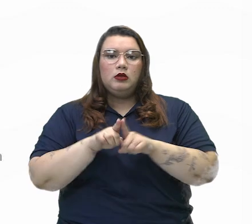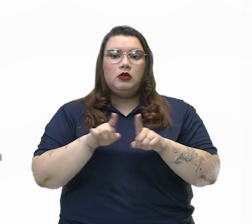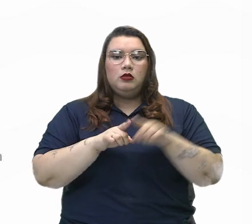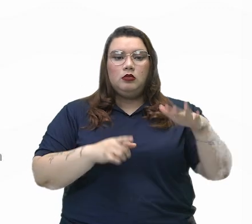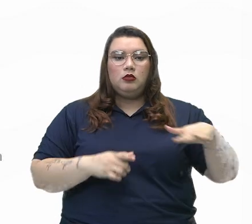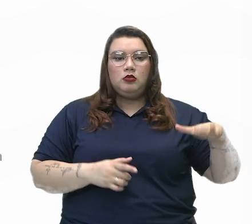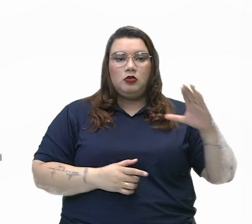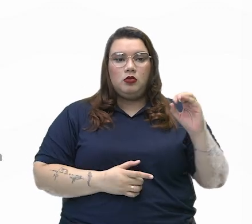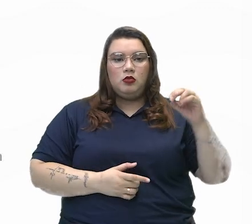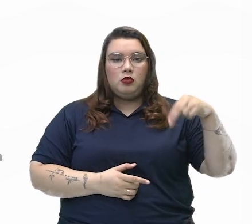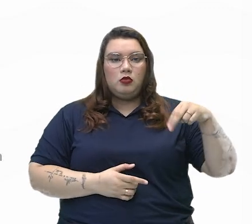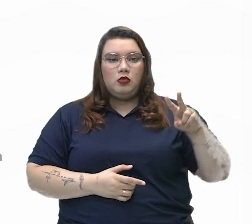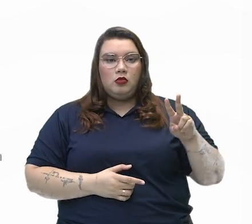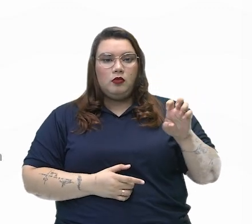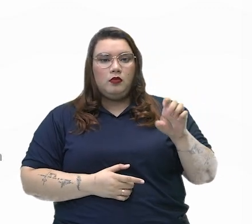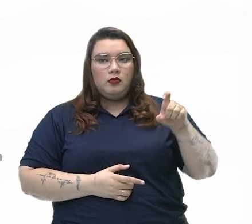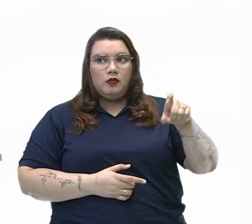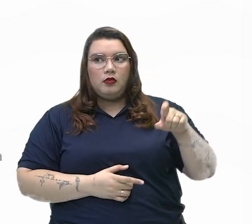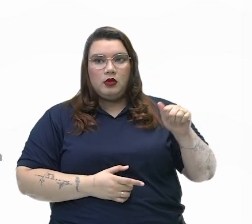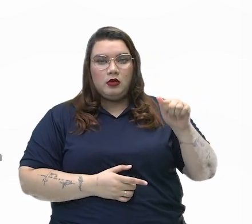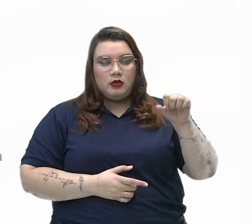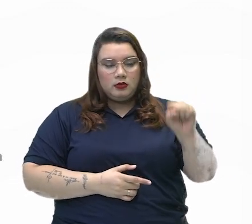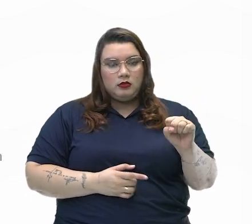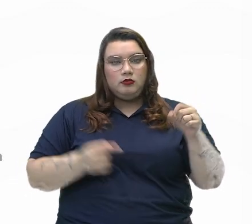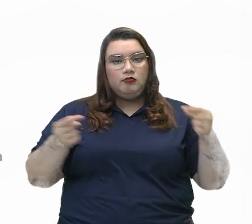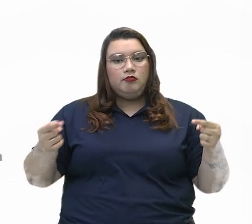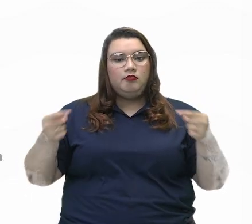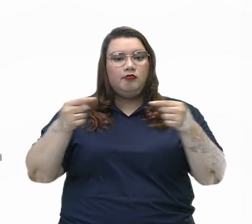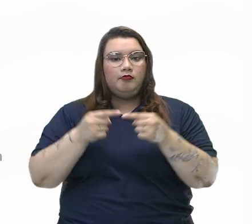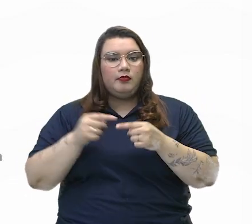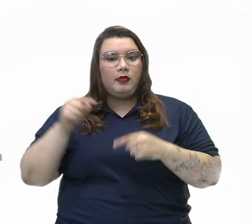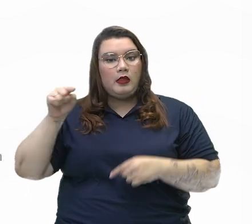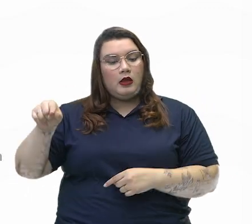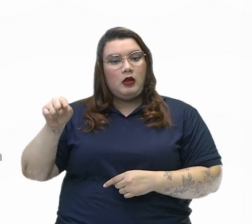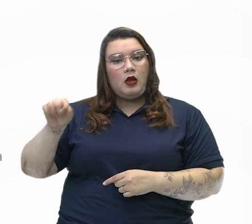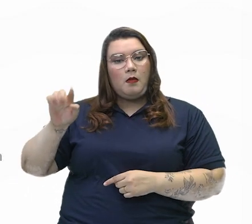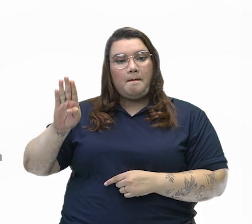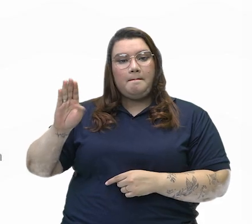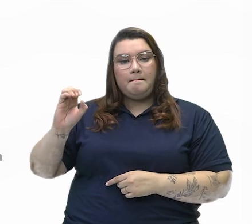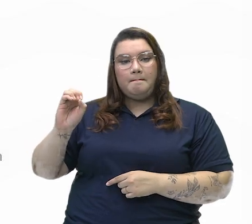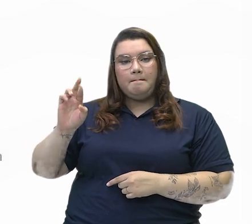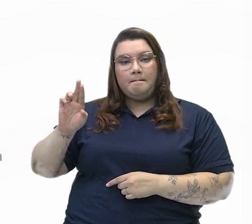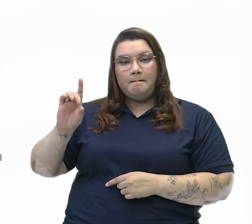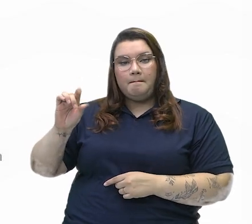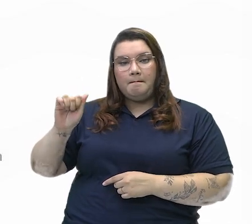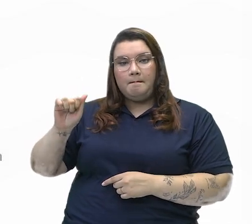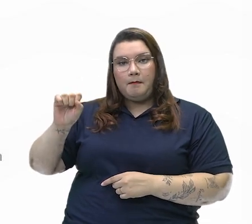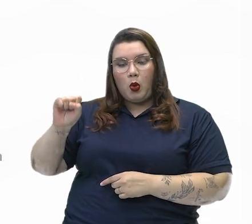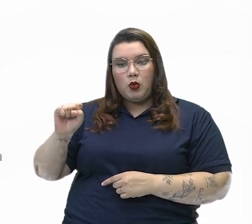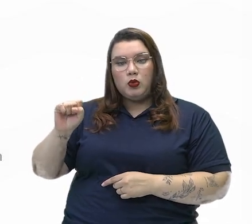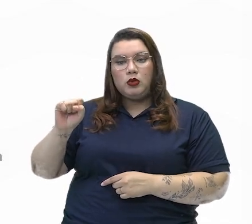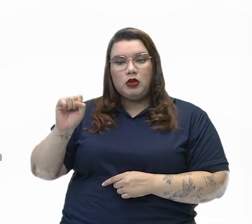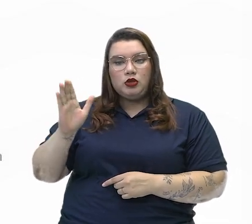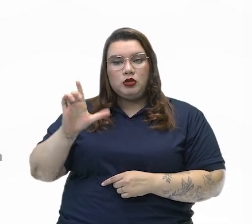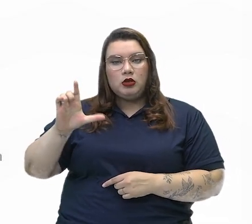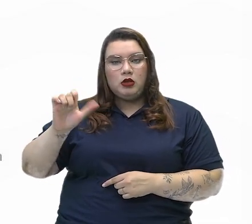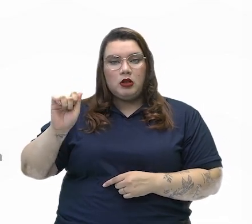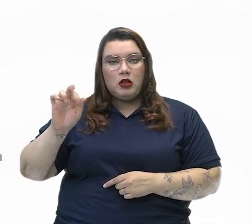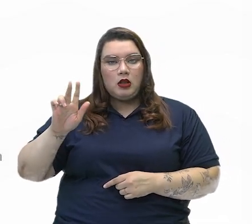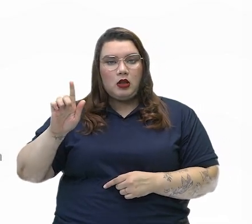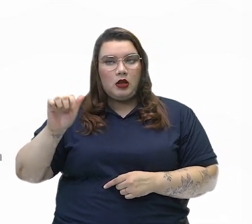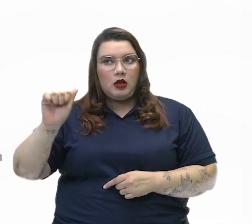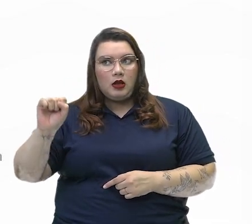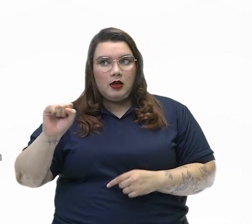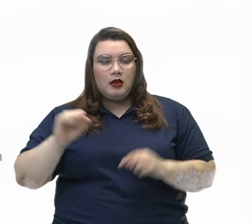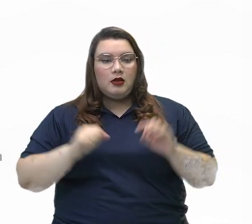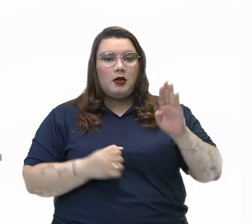que são consideradas convexas, que são, respectivamente, lentes de bordas largas e